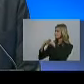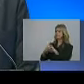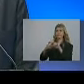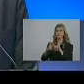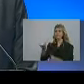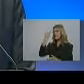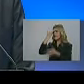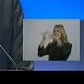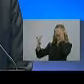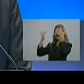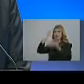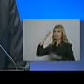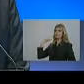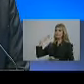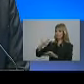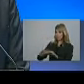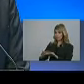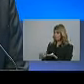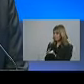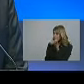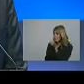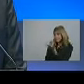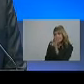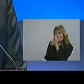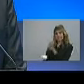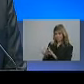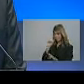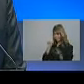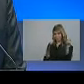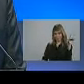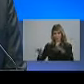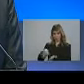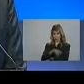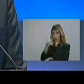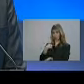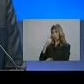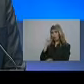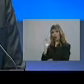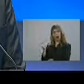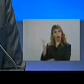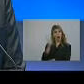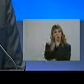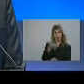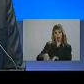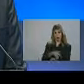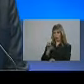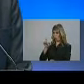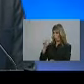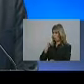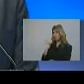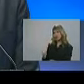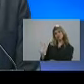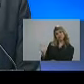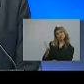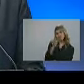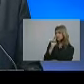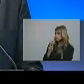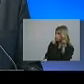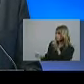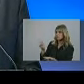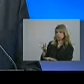tempo. Mas a realidade, Pedro, e a gente vê isso nas ruas, eu estou rodando as ruas da cidade do Rio de Janeiro inteira, é que